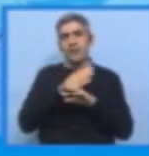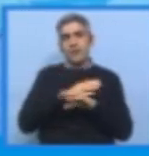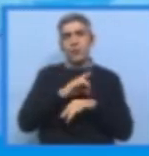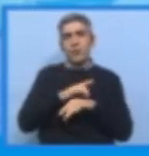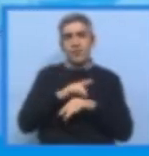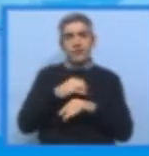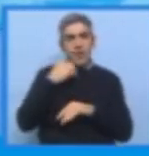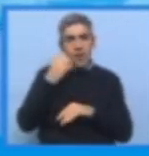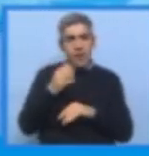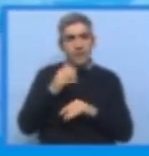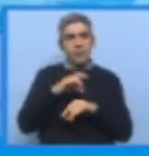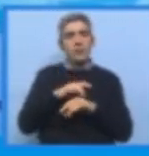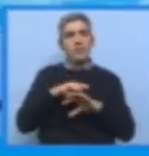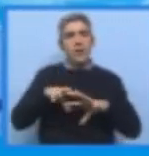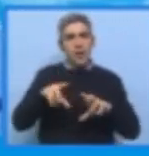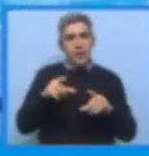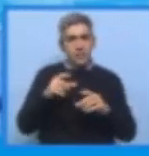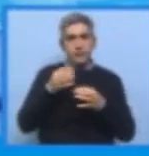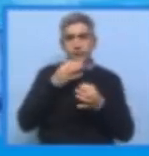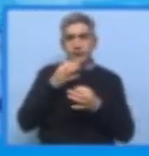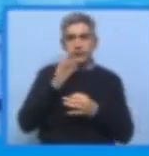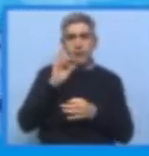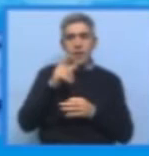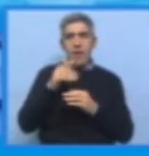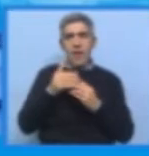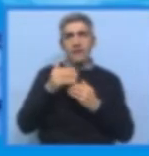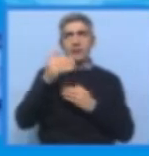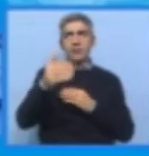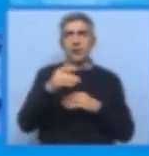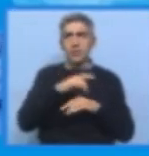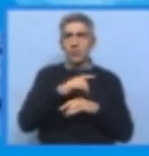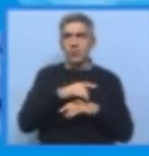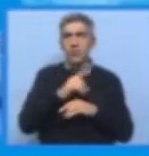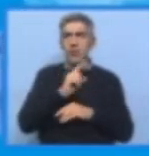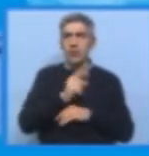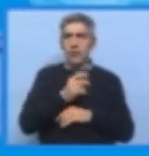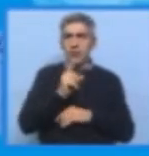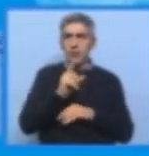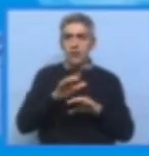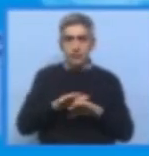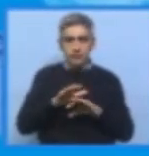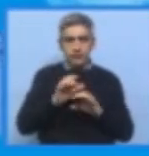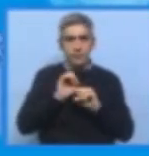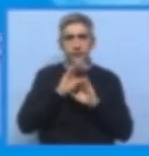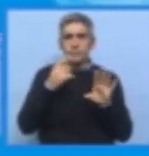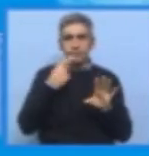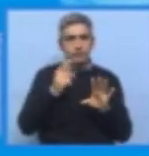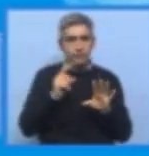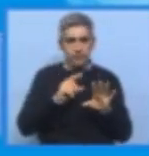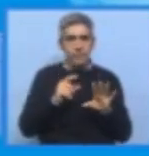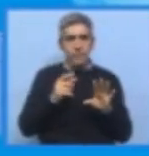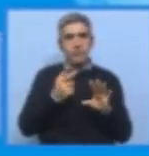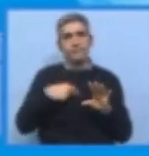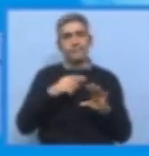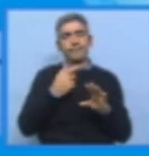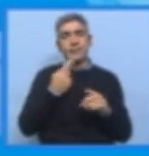doença crónica, da doença oncológica, se quando chegar a um estadio já muito avançado da doença, se deve reanimar ou não fica explicitado no processo e, portanto, muitas vezes acabamos